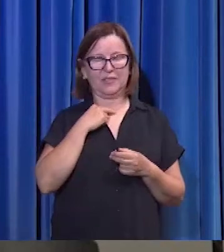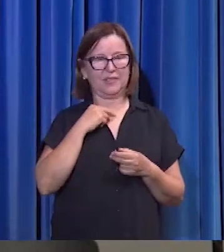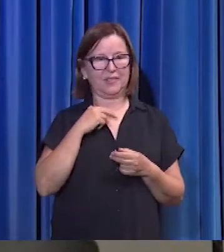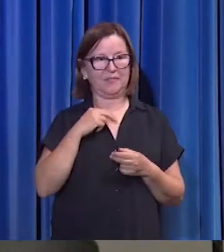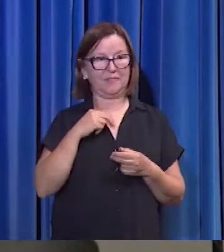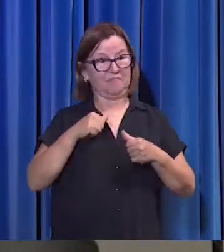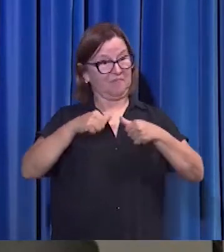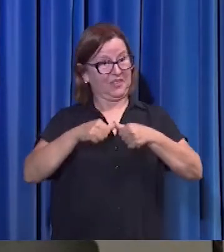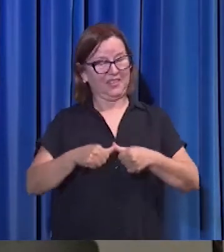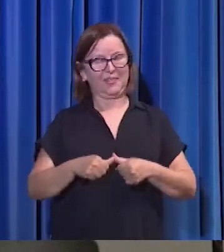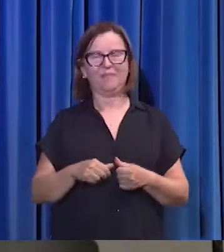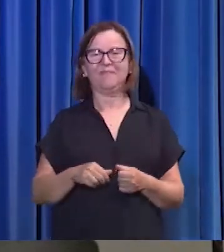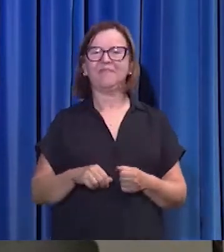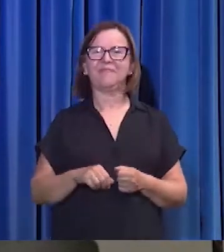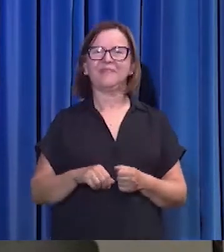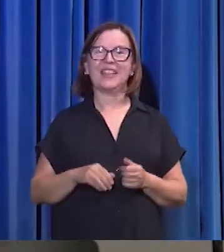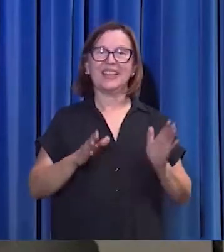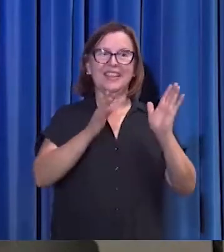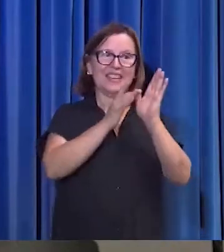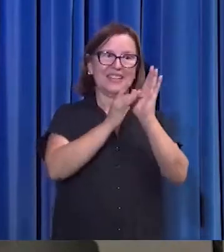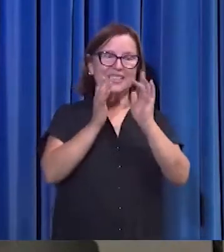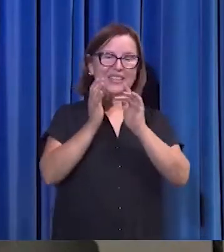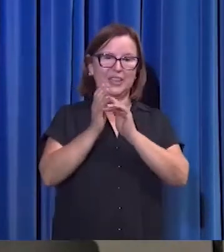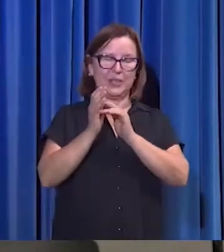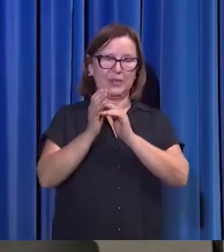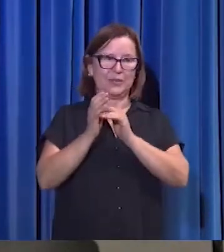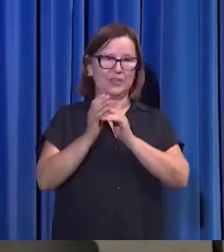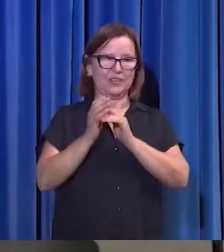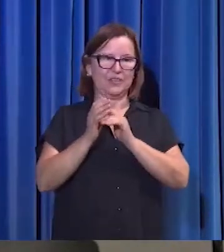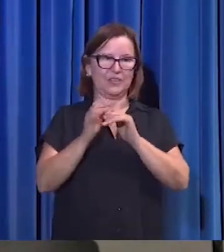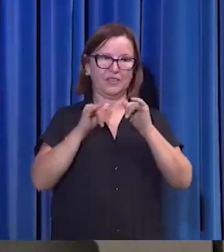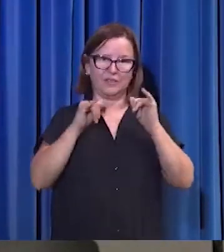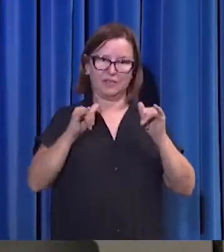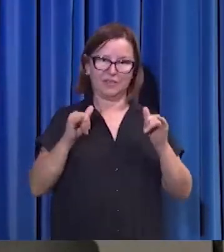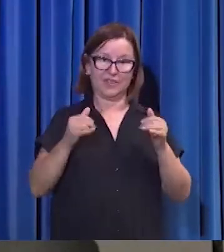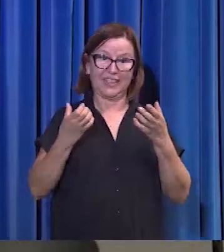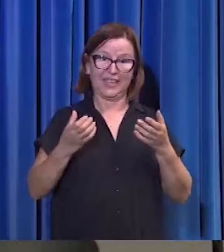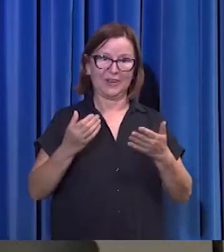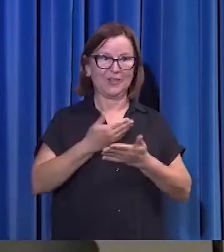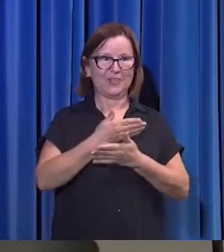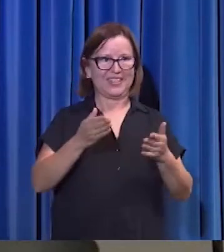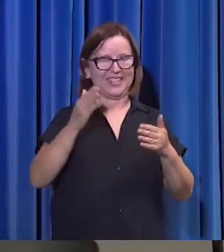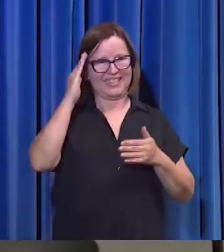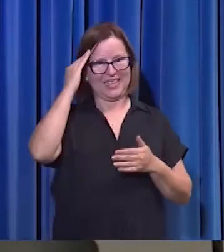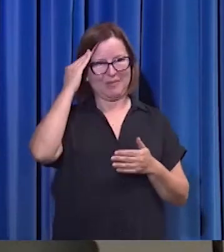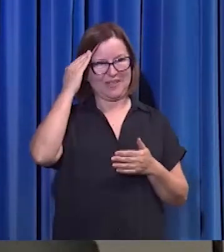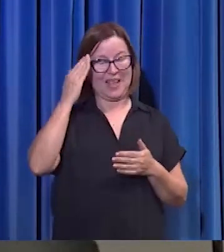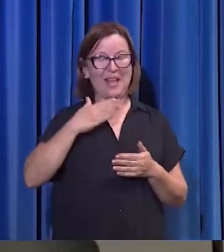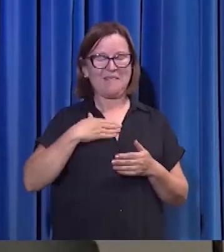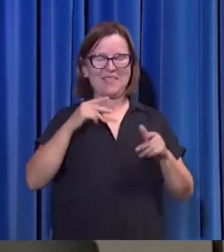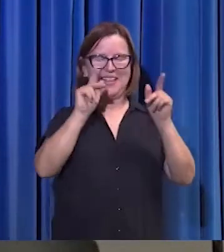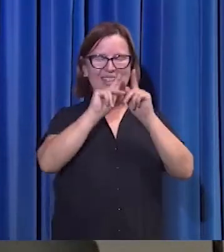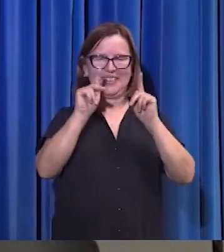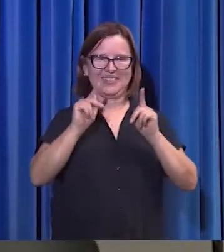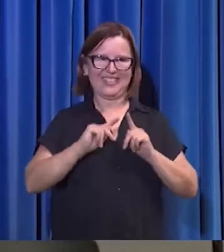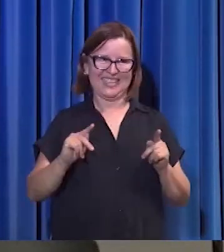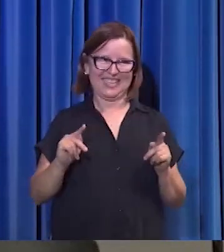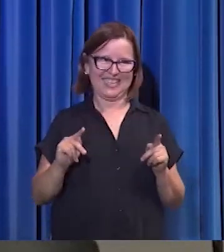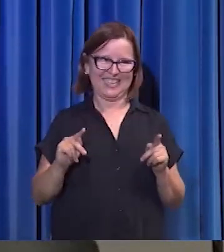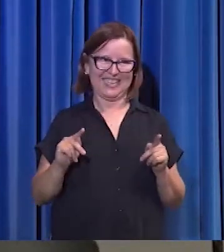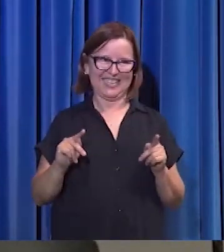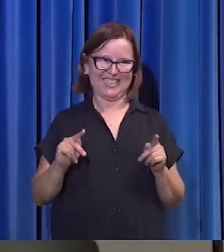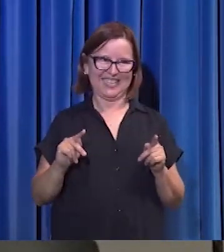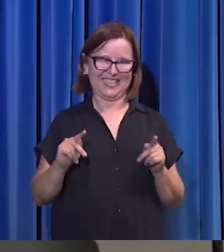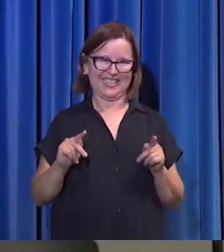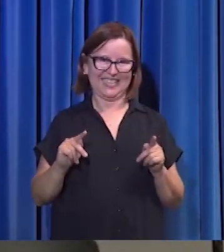muito tempo mais para falar, mas ele disse: eu quero que vocês saibam que a minha paz é o que